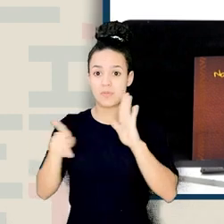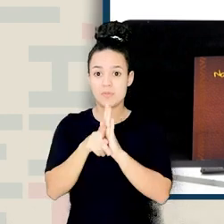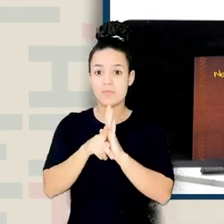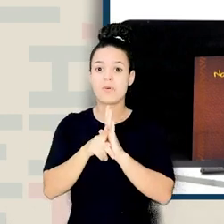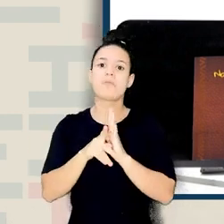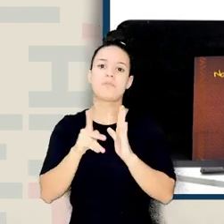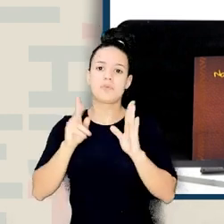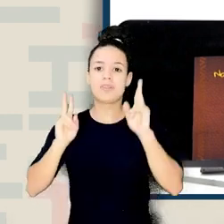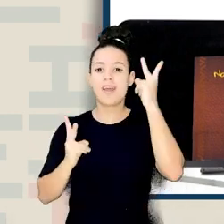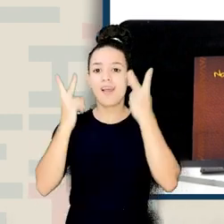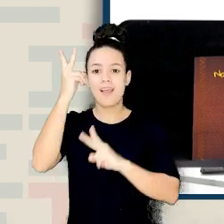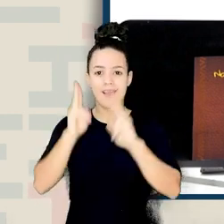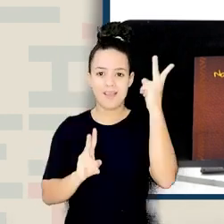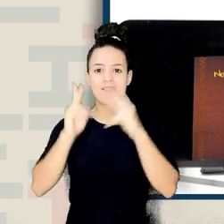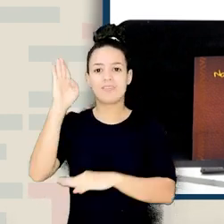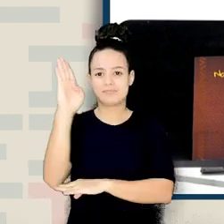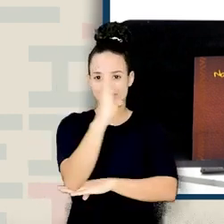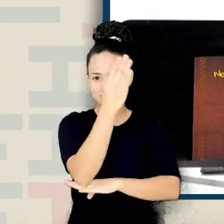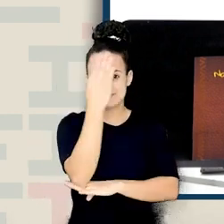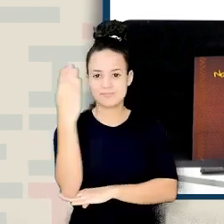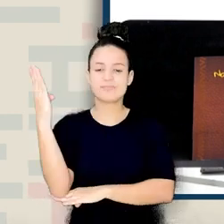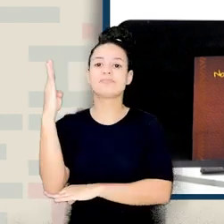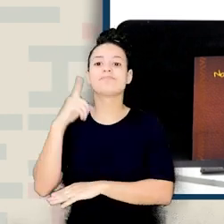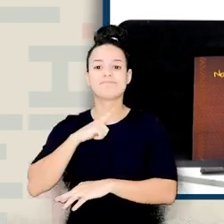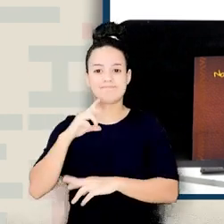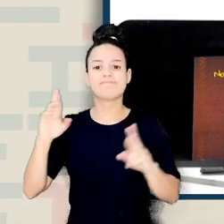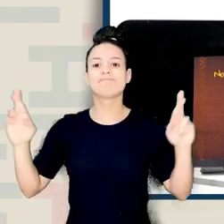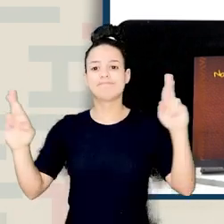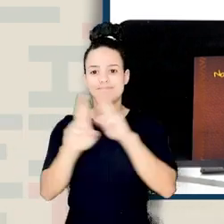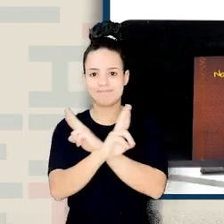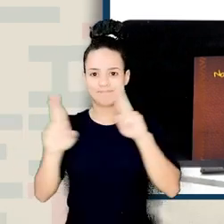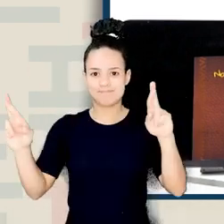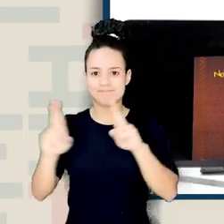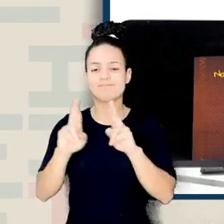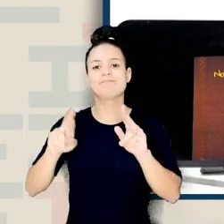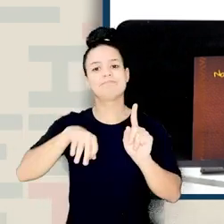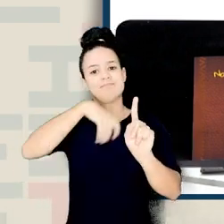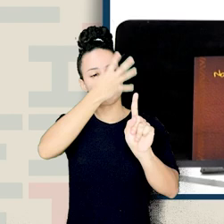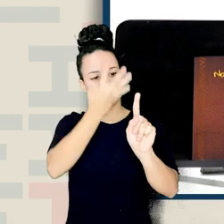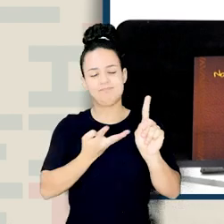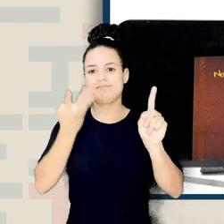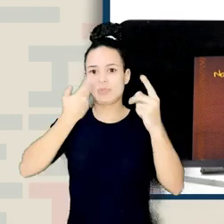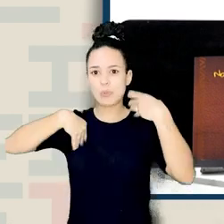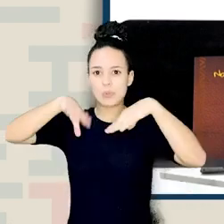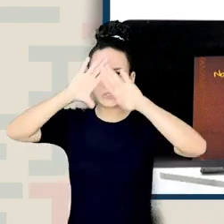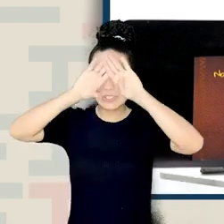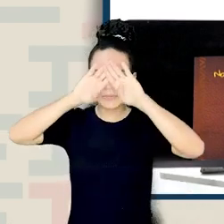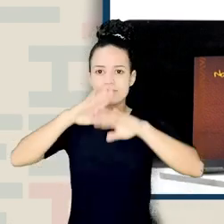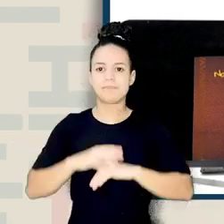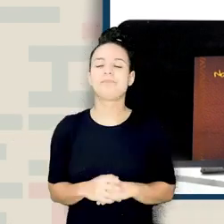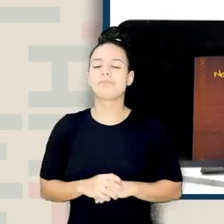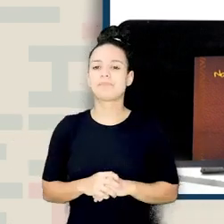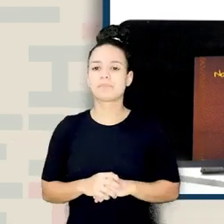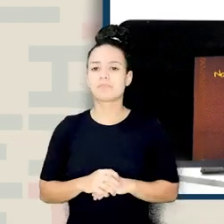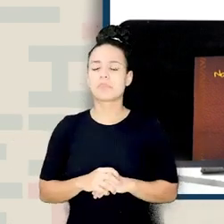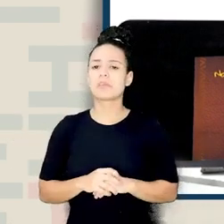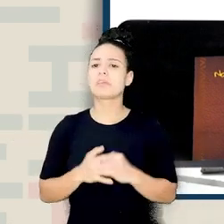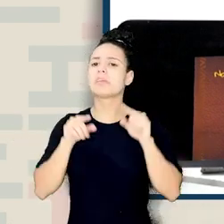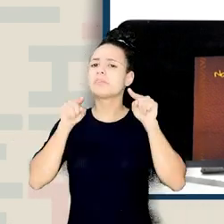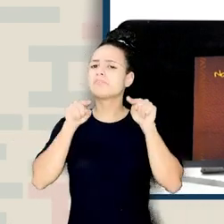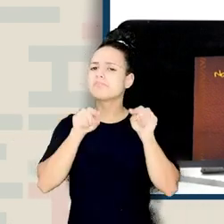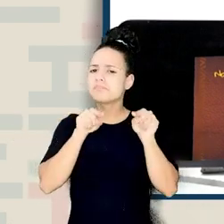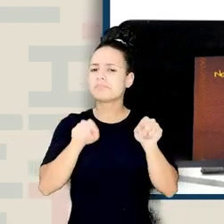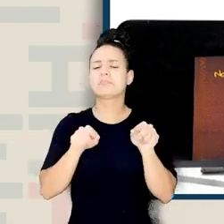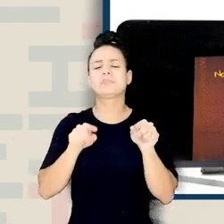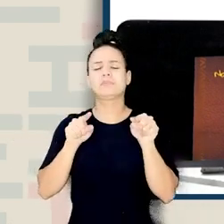do maracatu, que vão fazer toda essa relação em homenagem a esses orixás. E isso vai fazer com que a